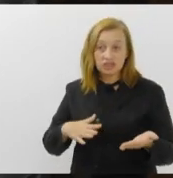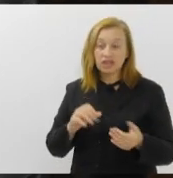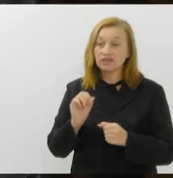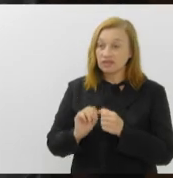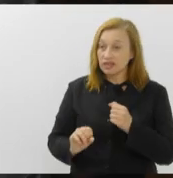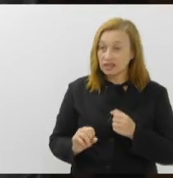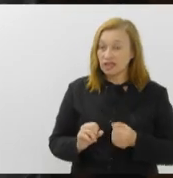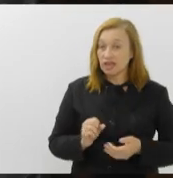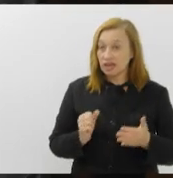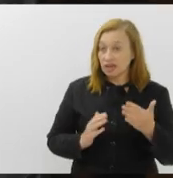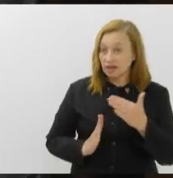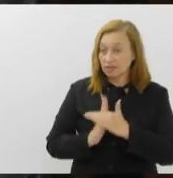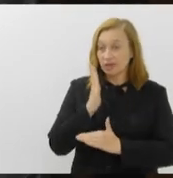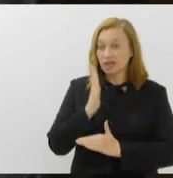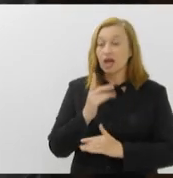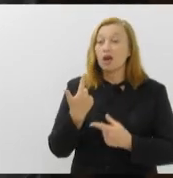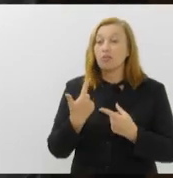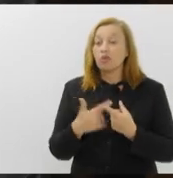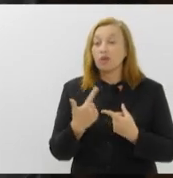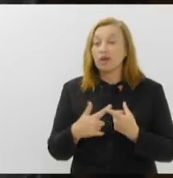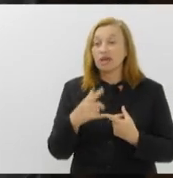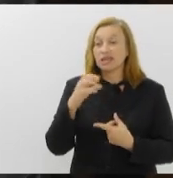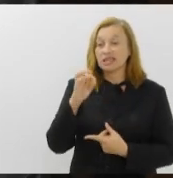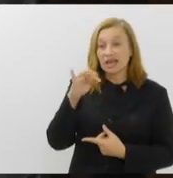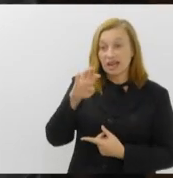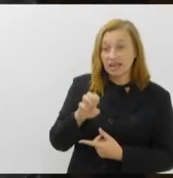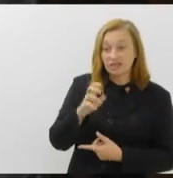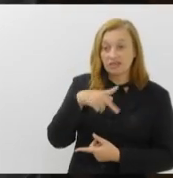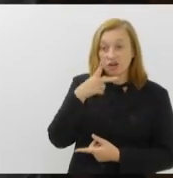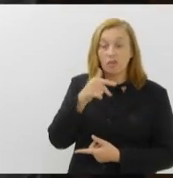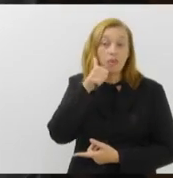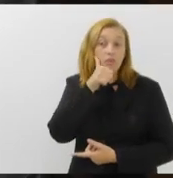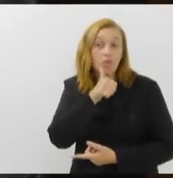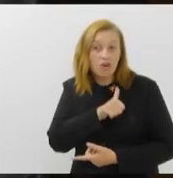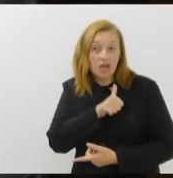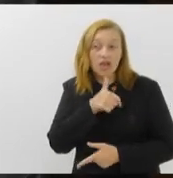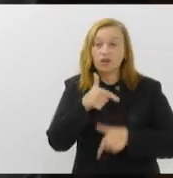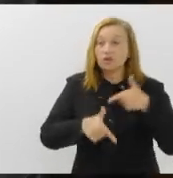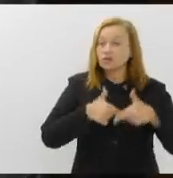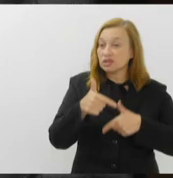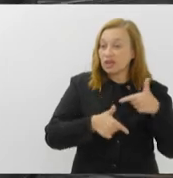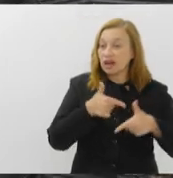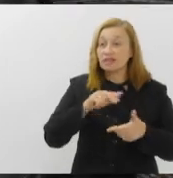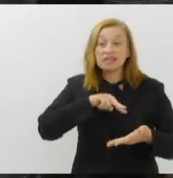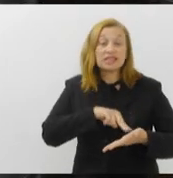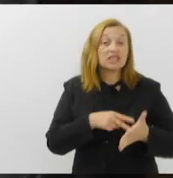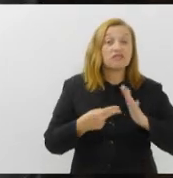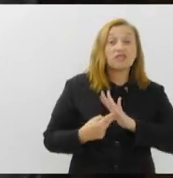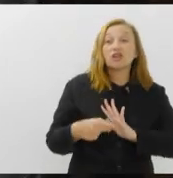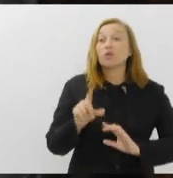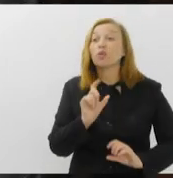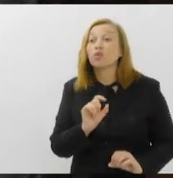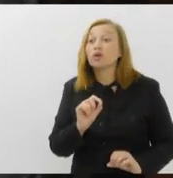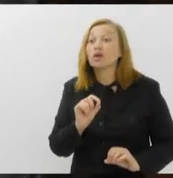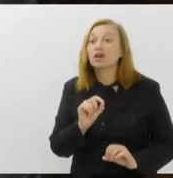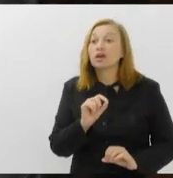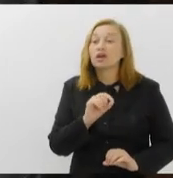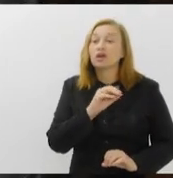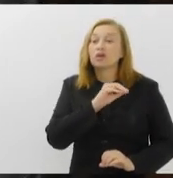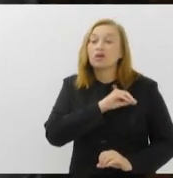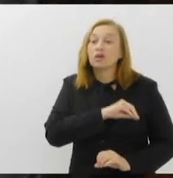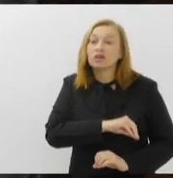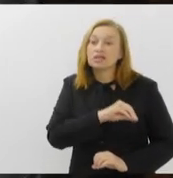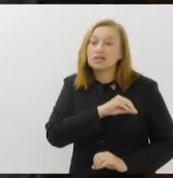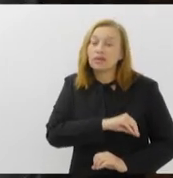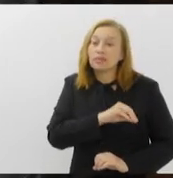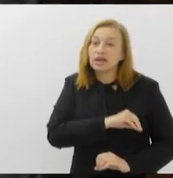fazer. Porque, como a Salete trouxe, para a mulher, o trabalho significa orçamento doméstico.